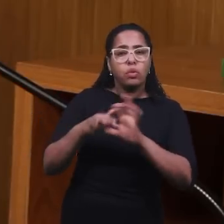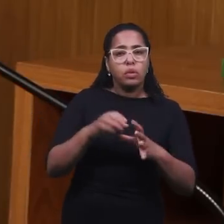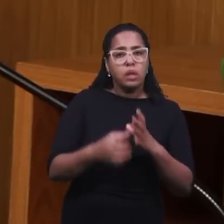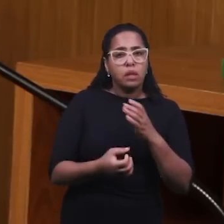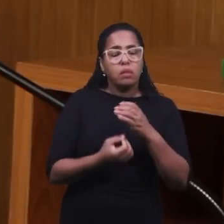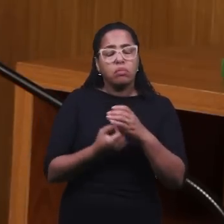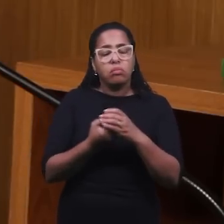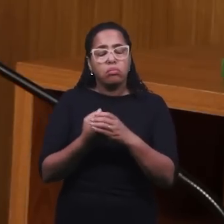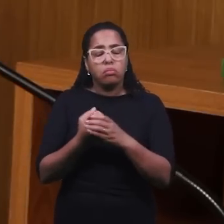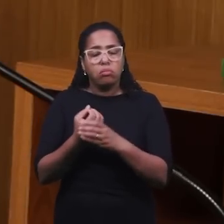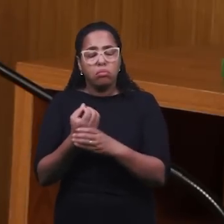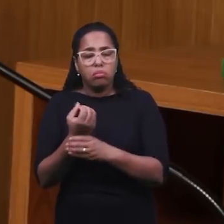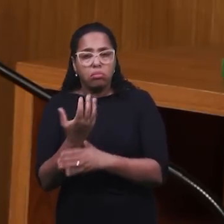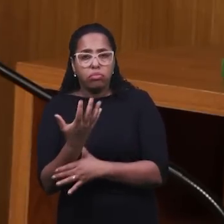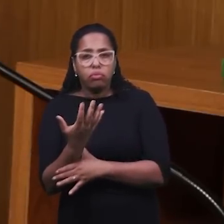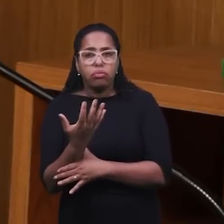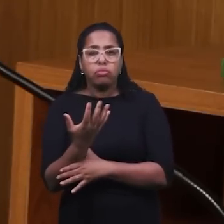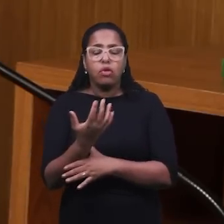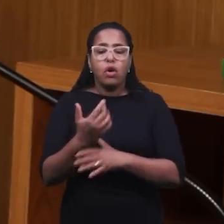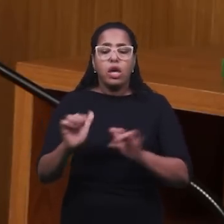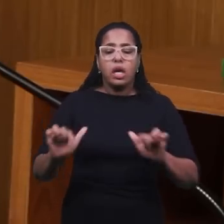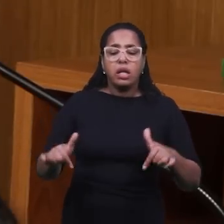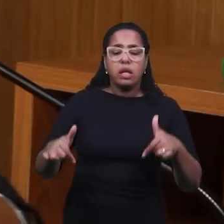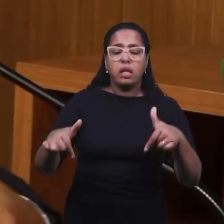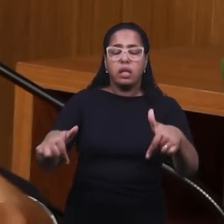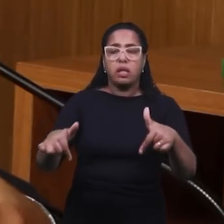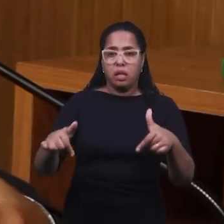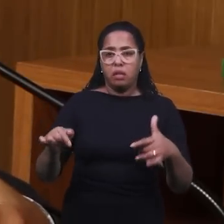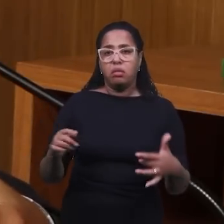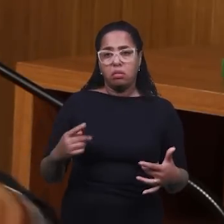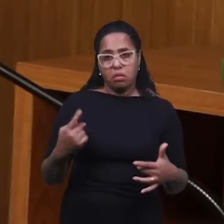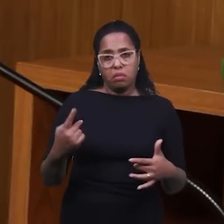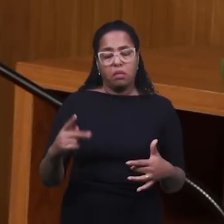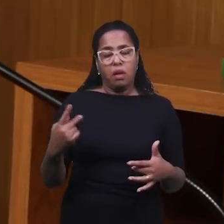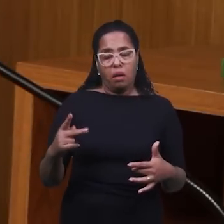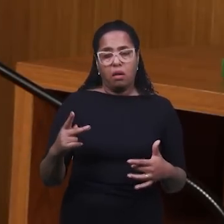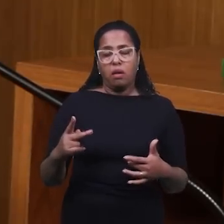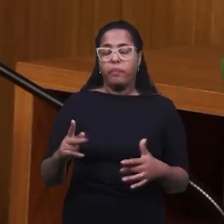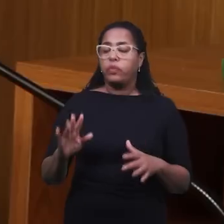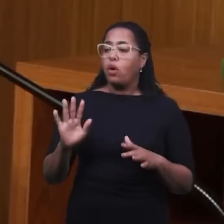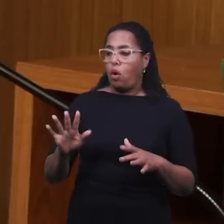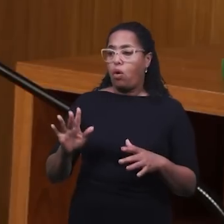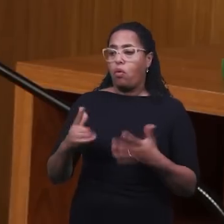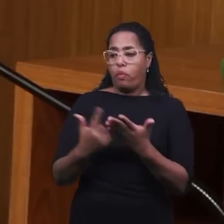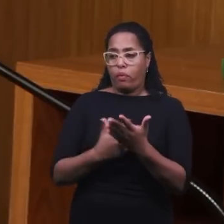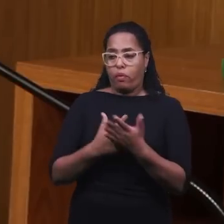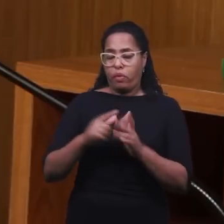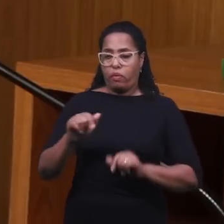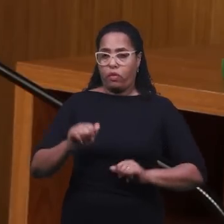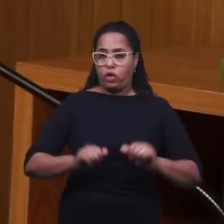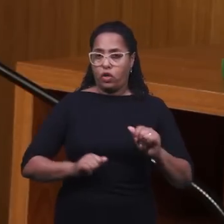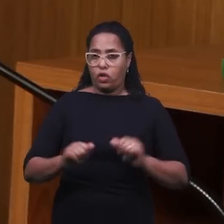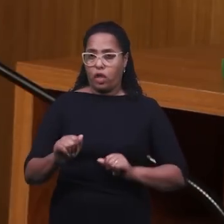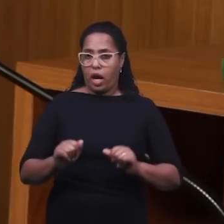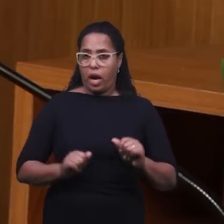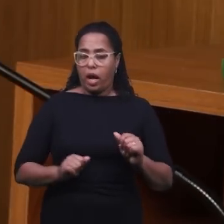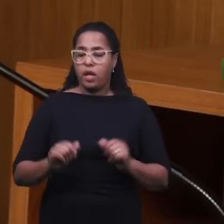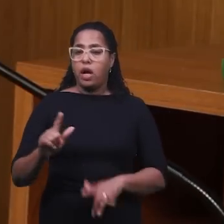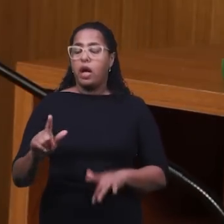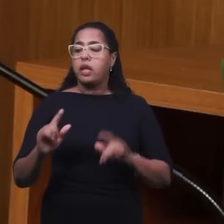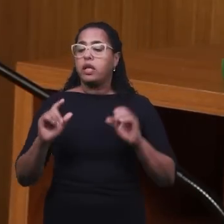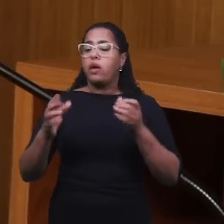que raciocinar em cima de todo o contexto. Nós estamos vendo um contexto da igreja na sua